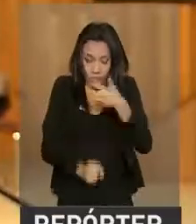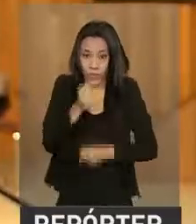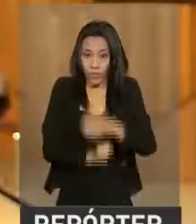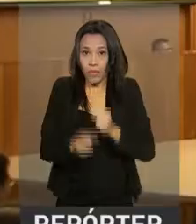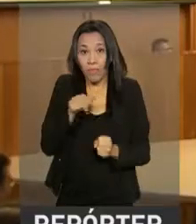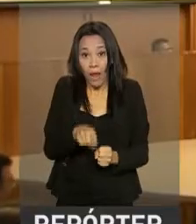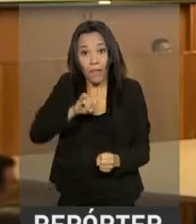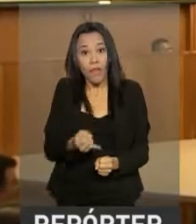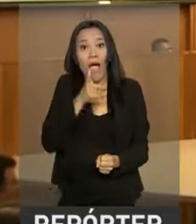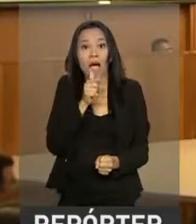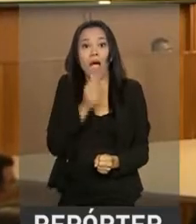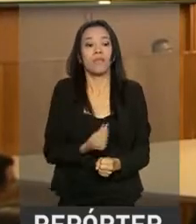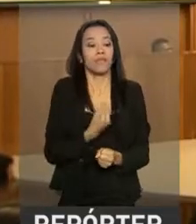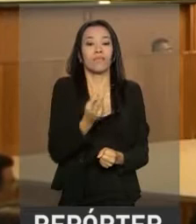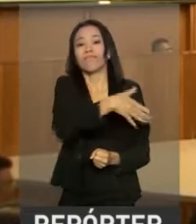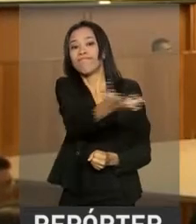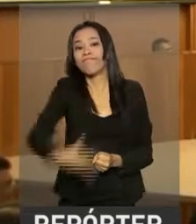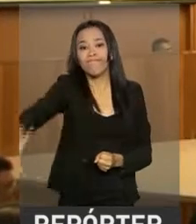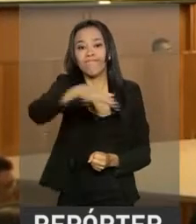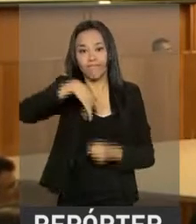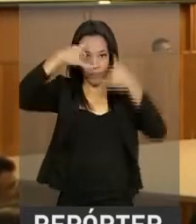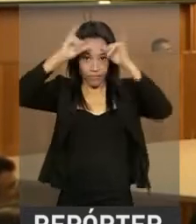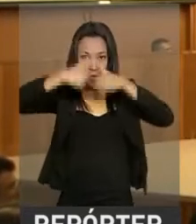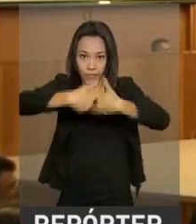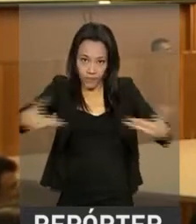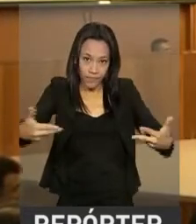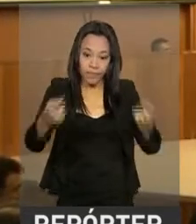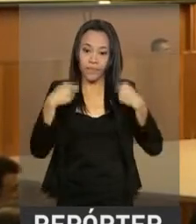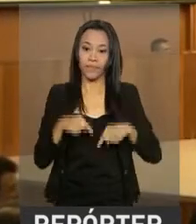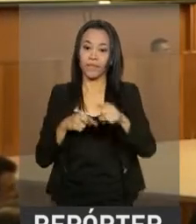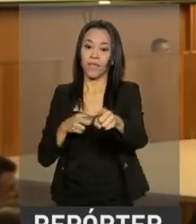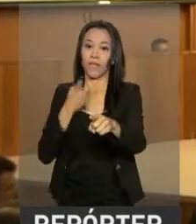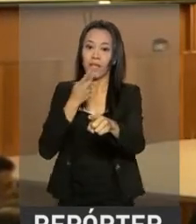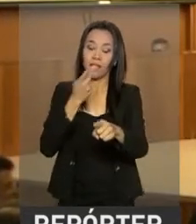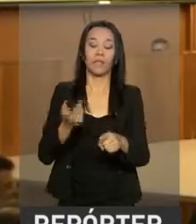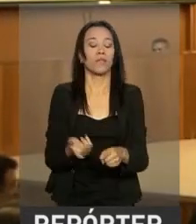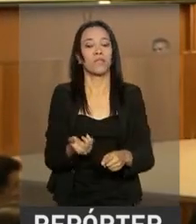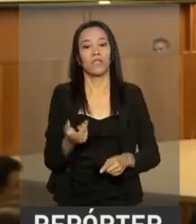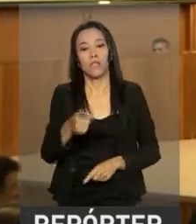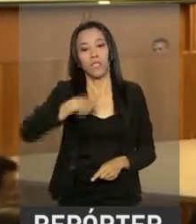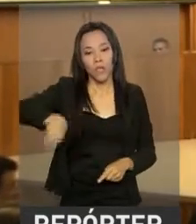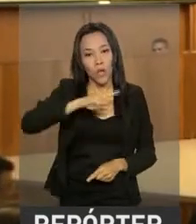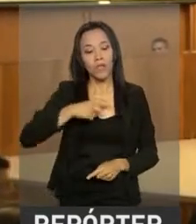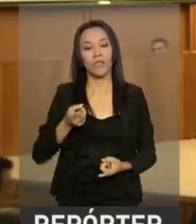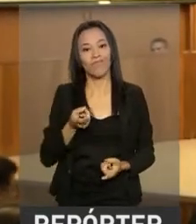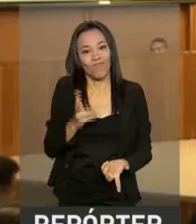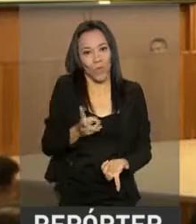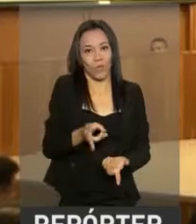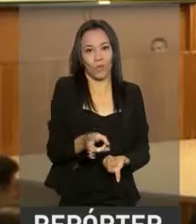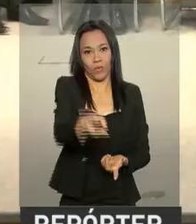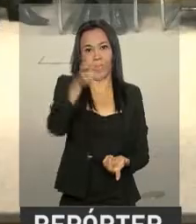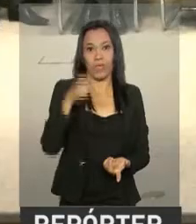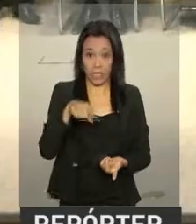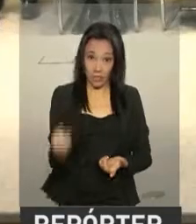ao gado dessa renegociação vai amenizar bem a nossa situação para que a gente possa dar continuidade a nossas